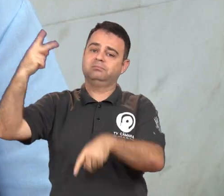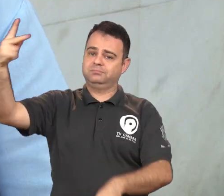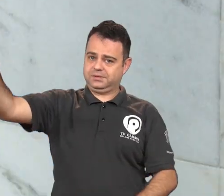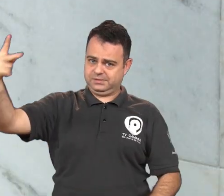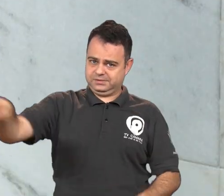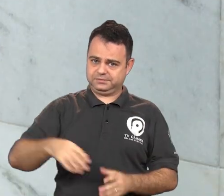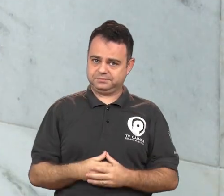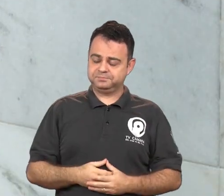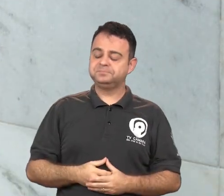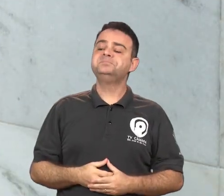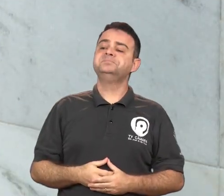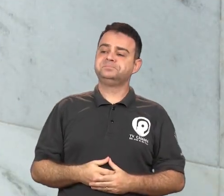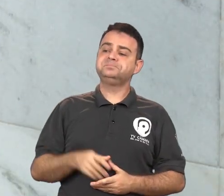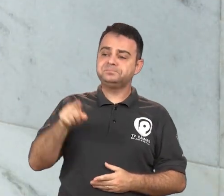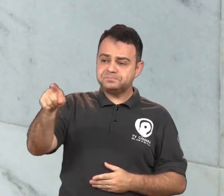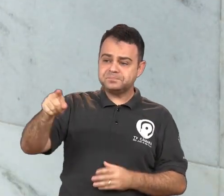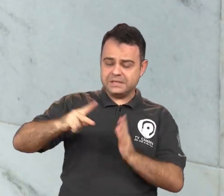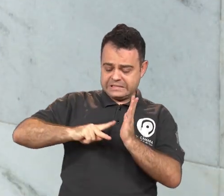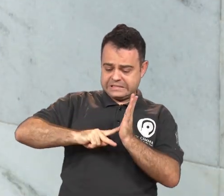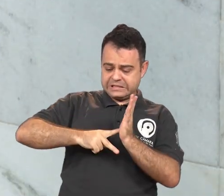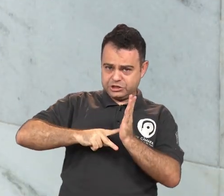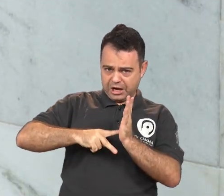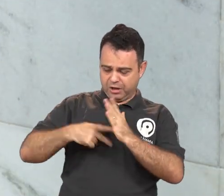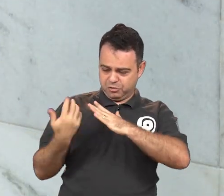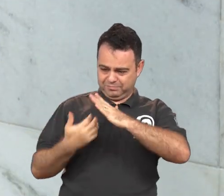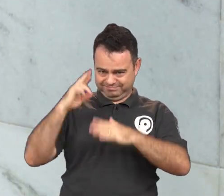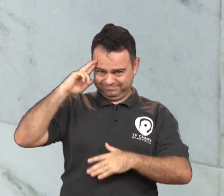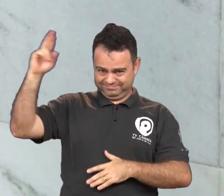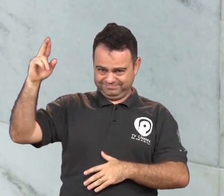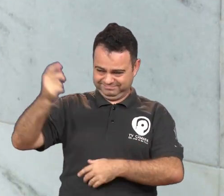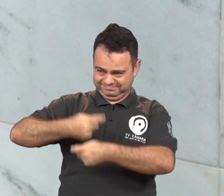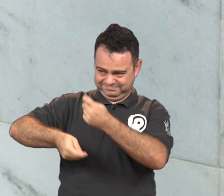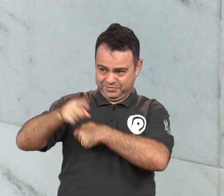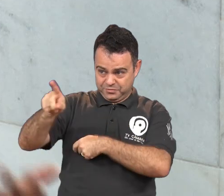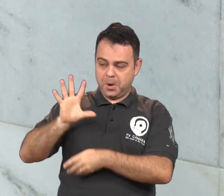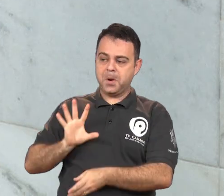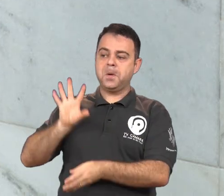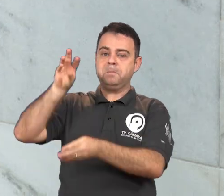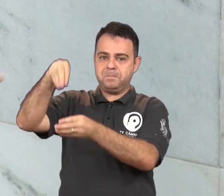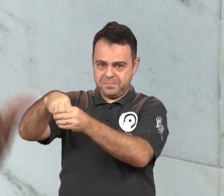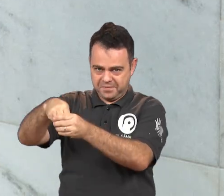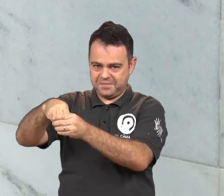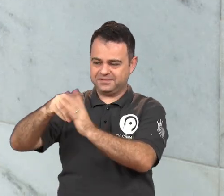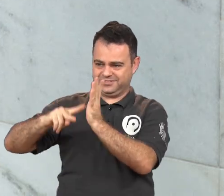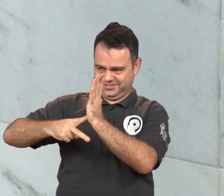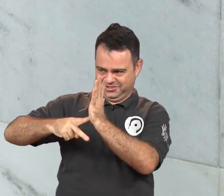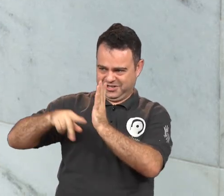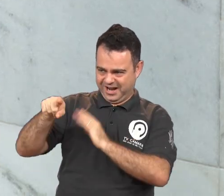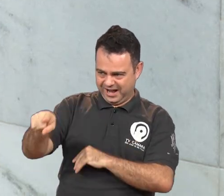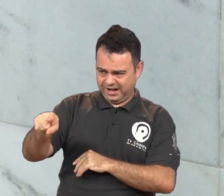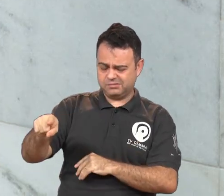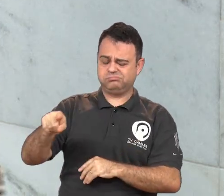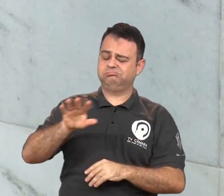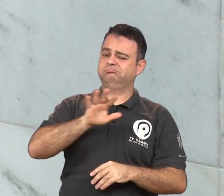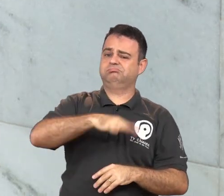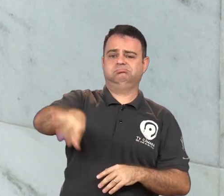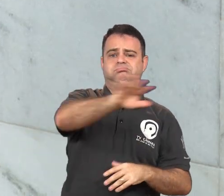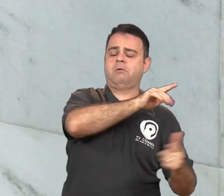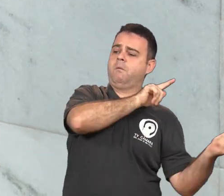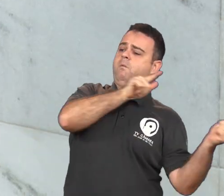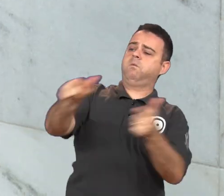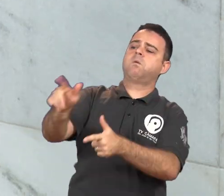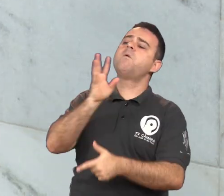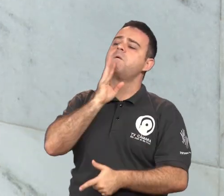senhora é presidente do Sincomerciários, do Sindicato dos Empregados do Comércio, com uma atuação super conhecida na defesa dos